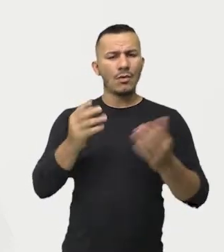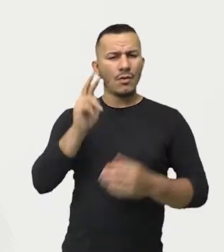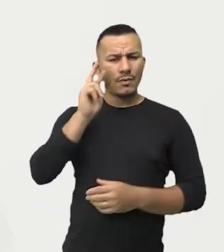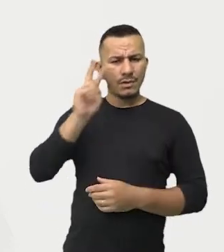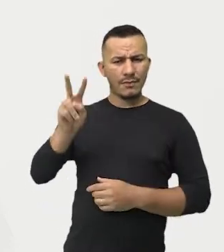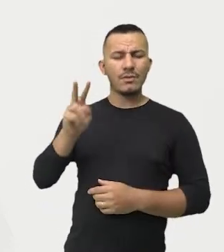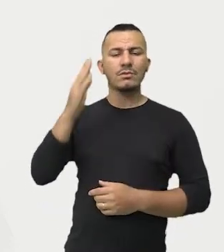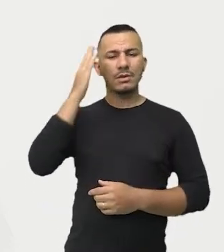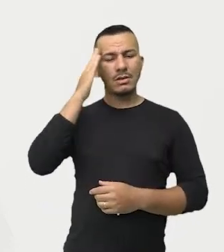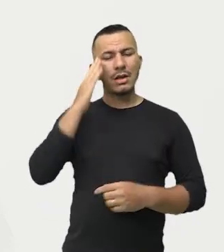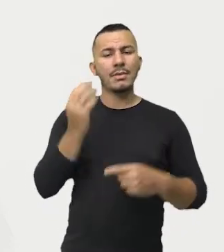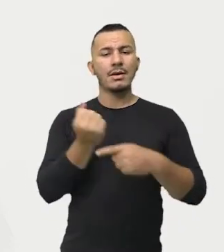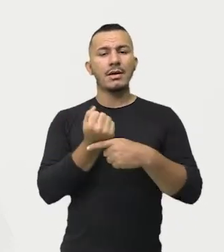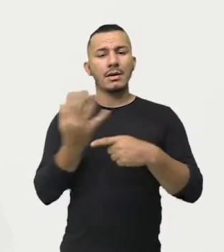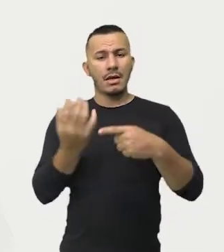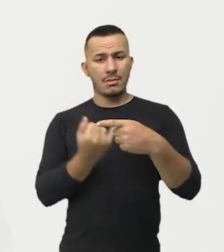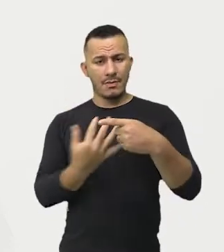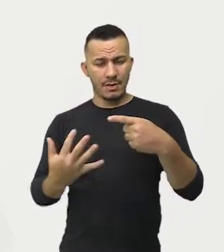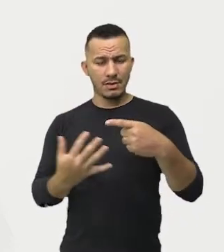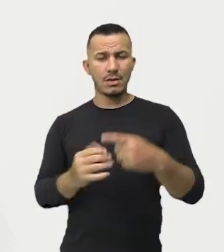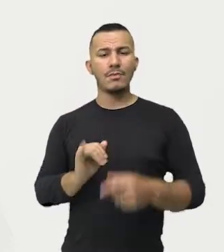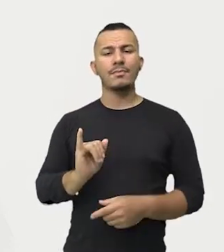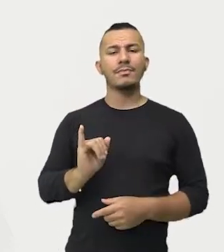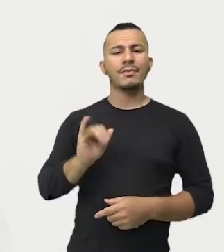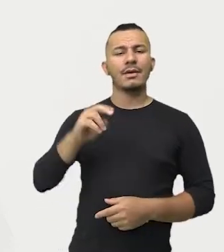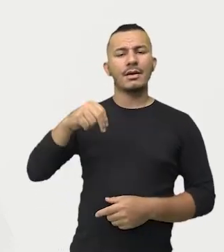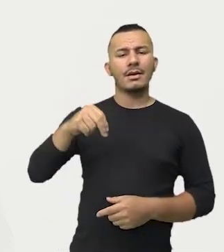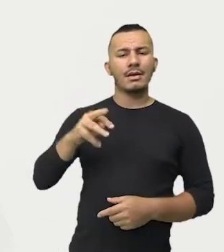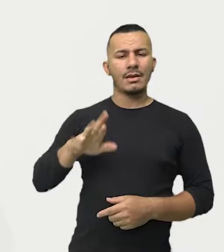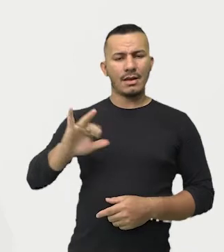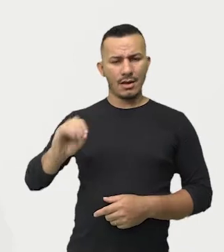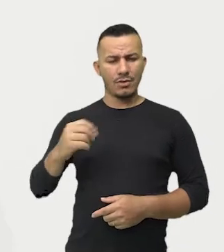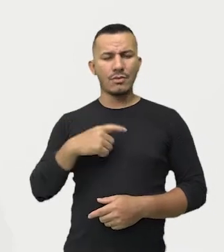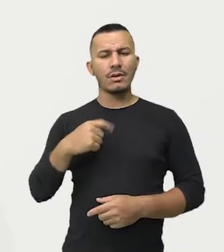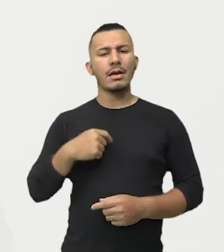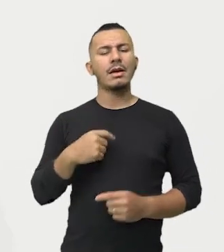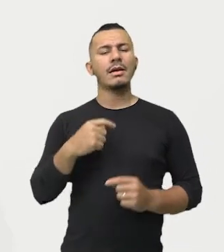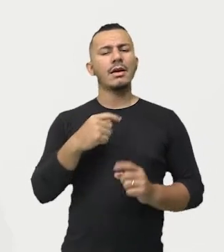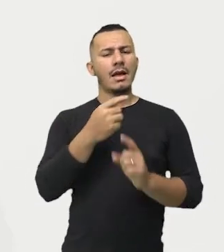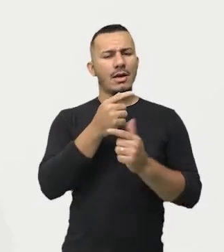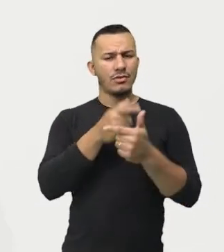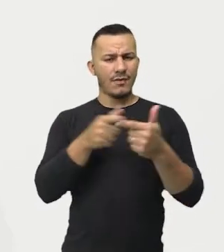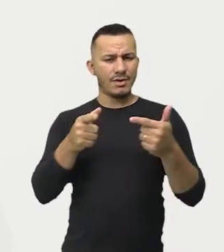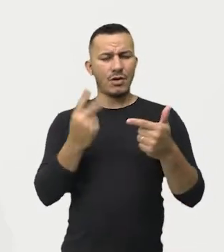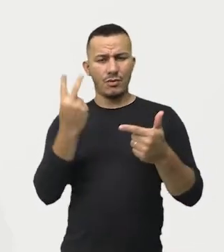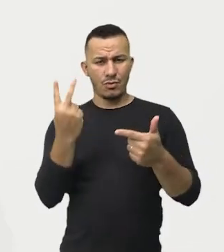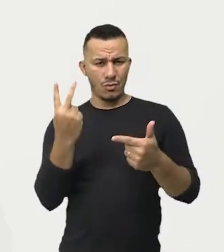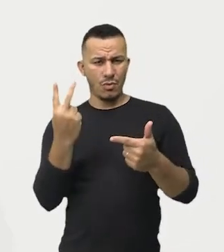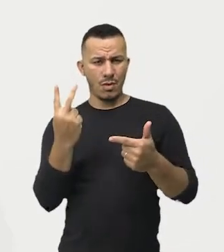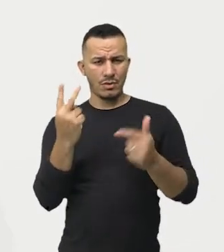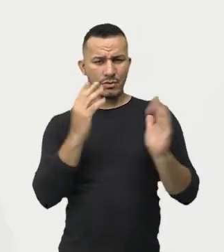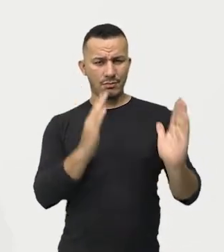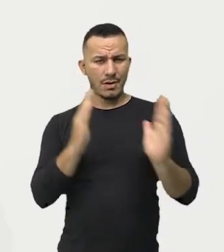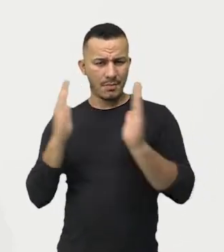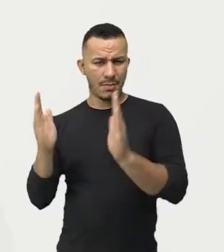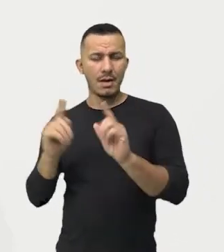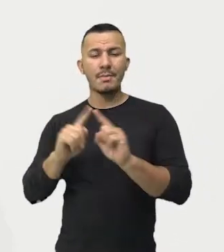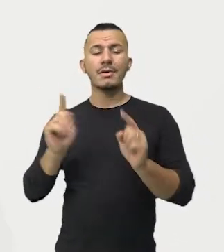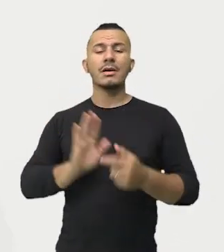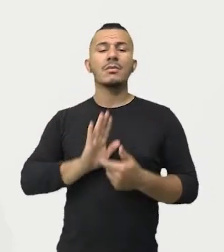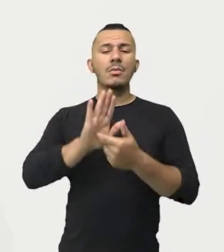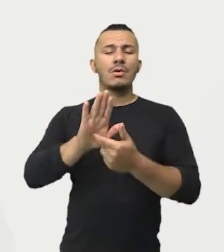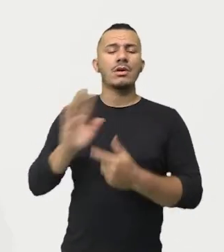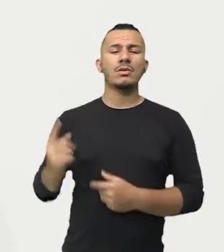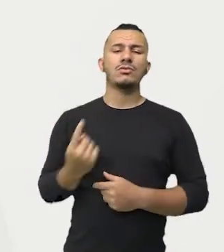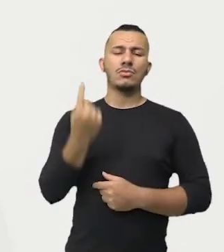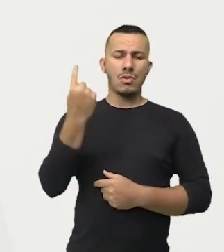que ela é uma fração onde o inteiro está dividido em duas partes e queremos representar uma parte. Quer